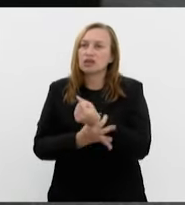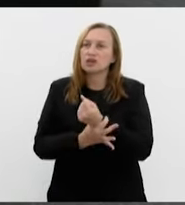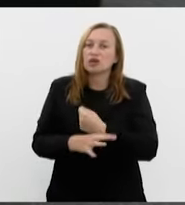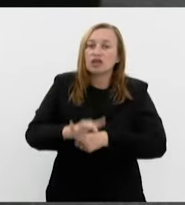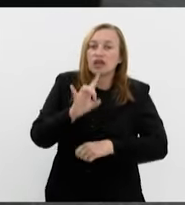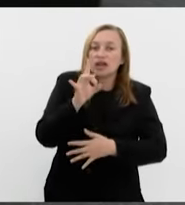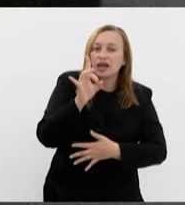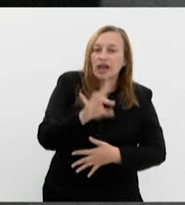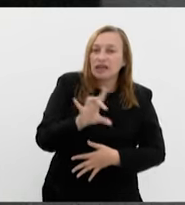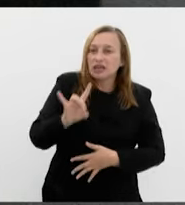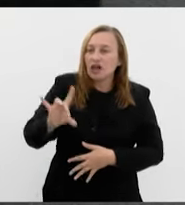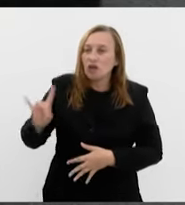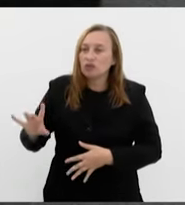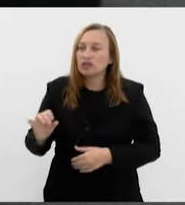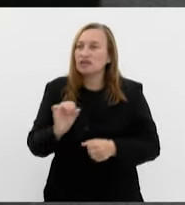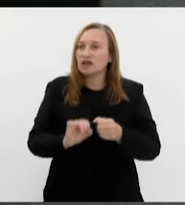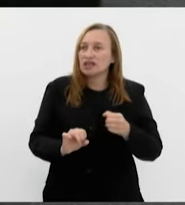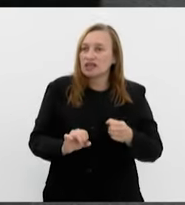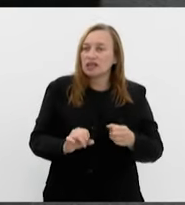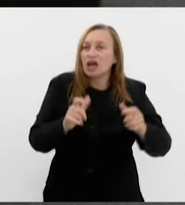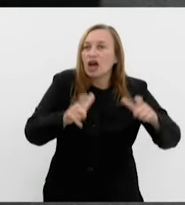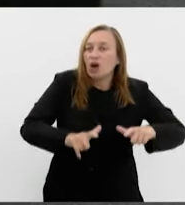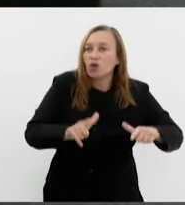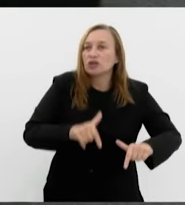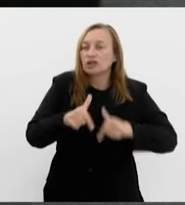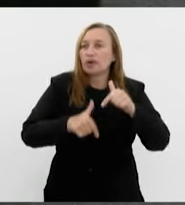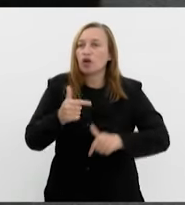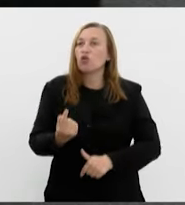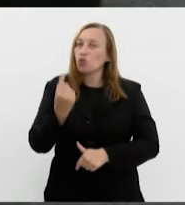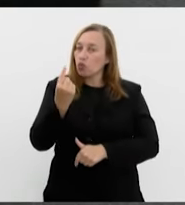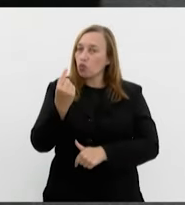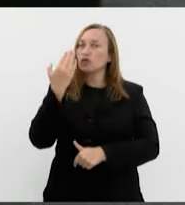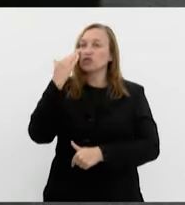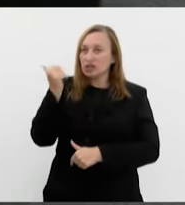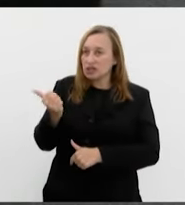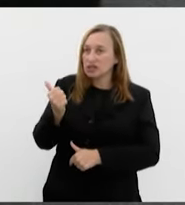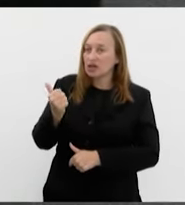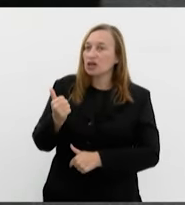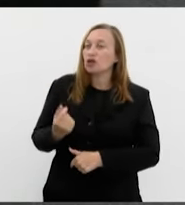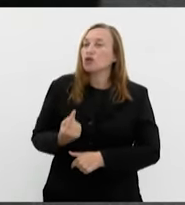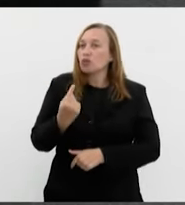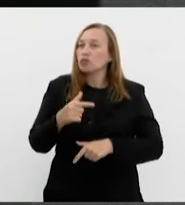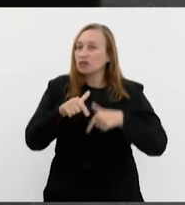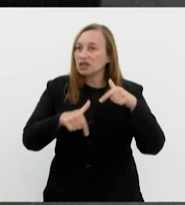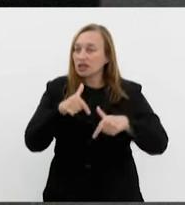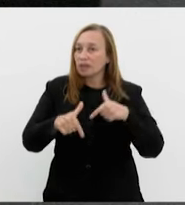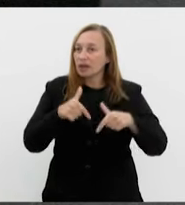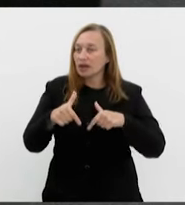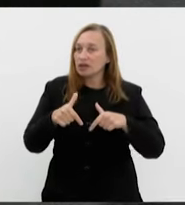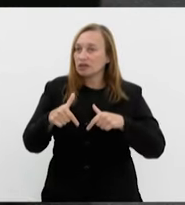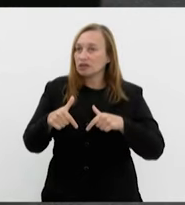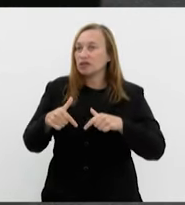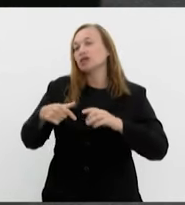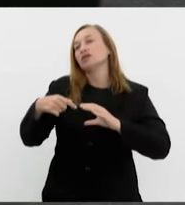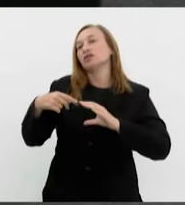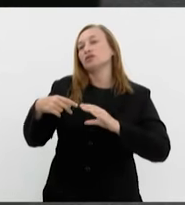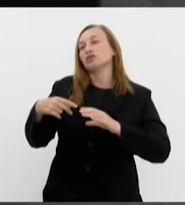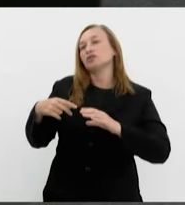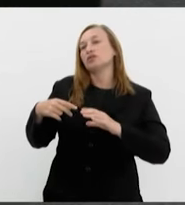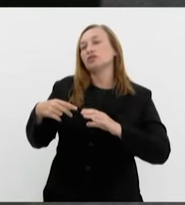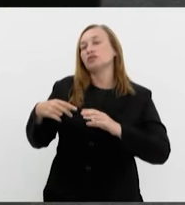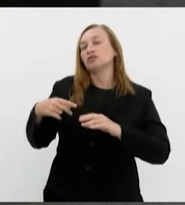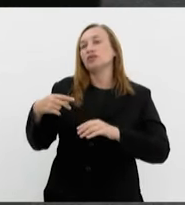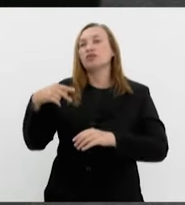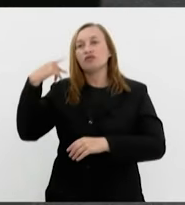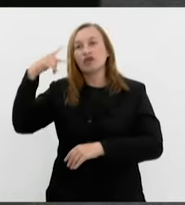fazendo, aonde está lotado, porque um eu já identifiquei. Um estava trabalhando no gabinete de um vereador da Câmara Municipal de